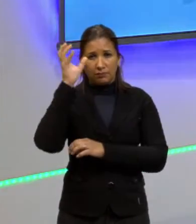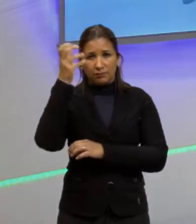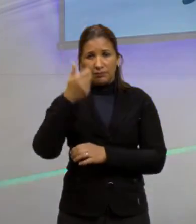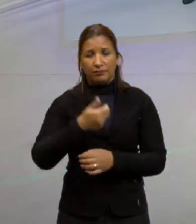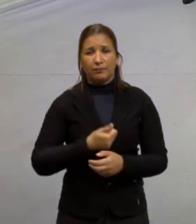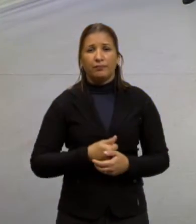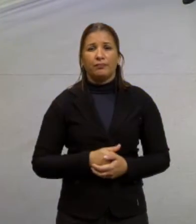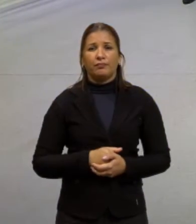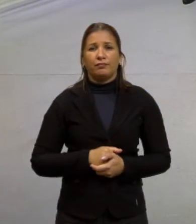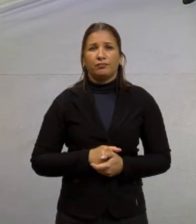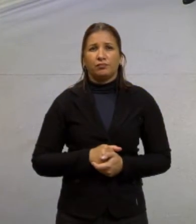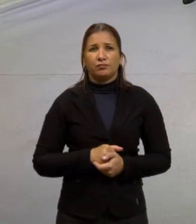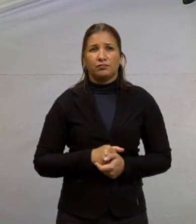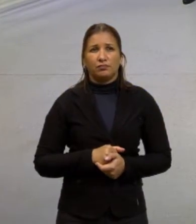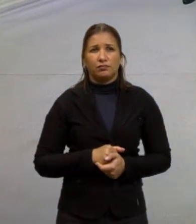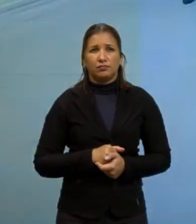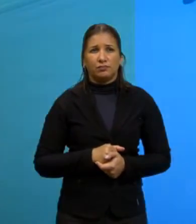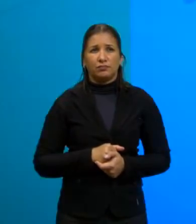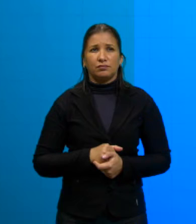Certo?